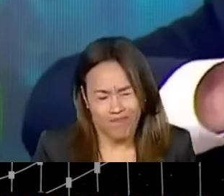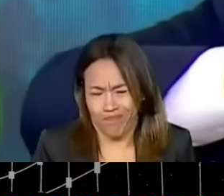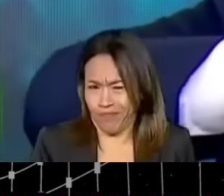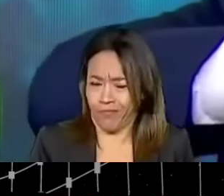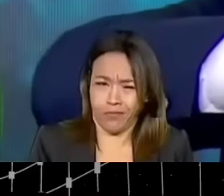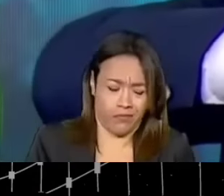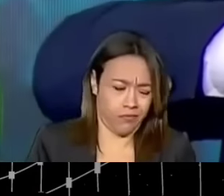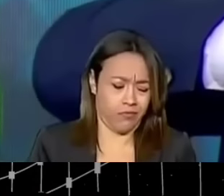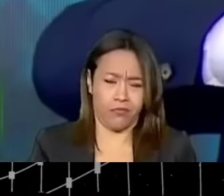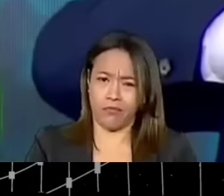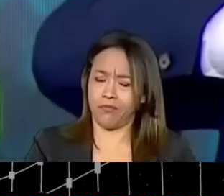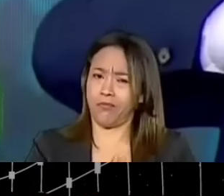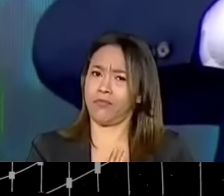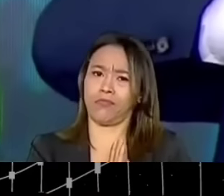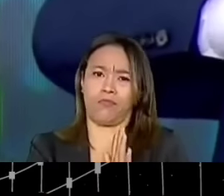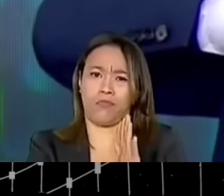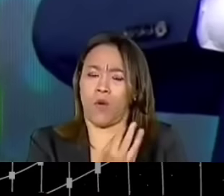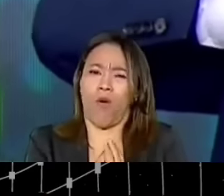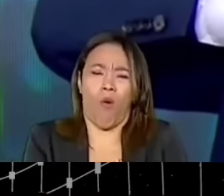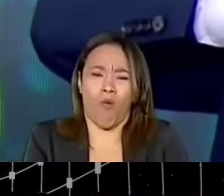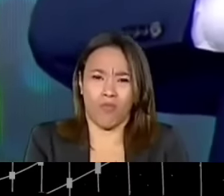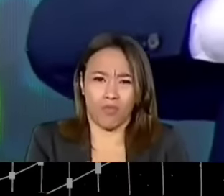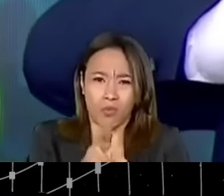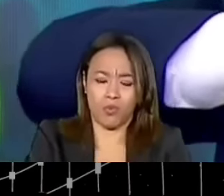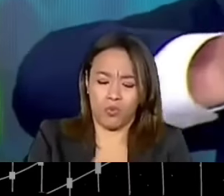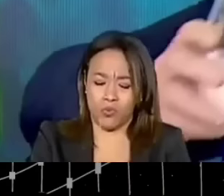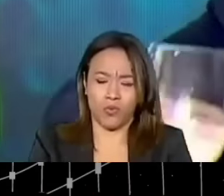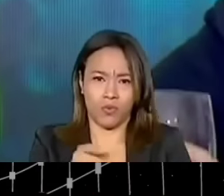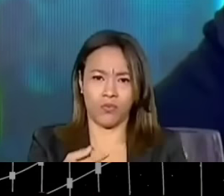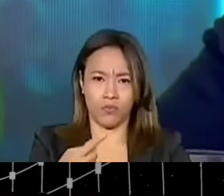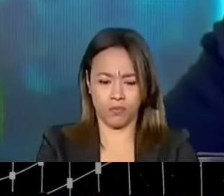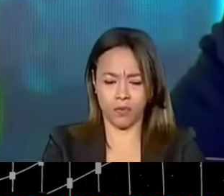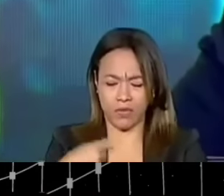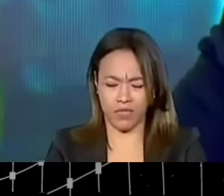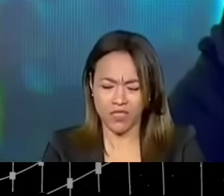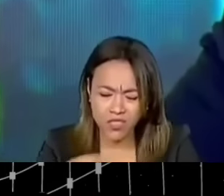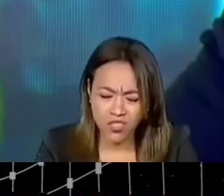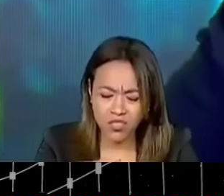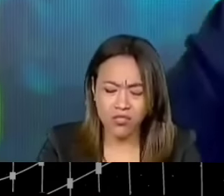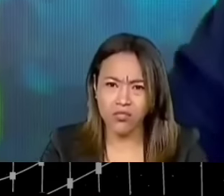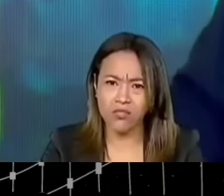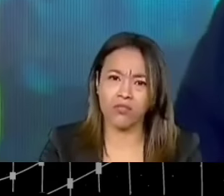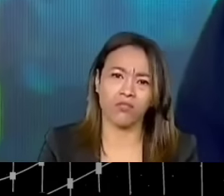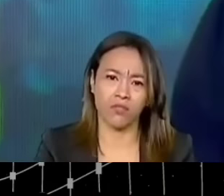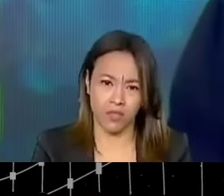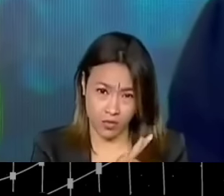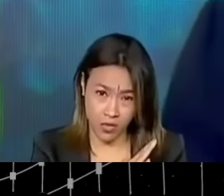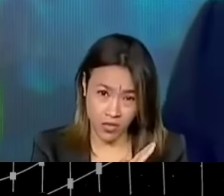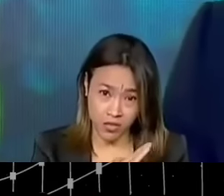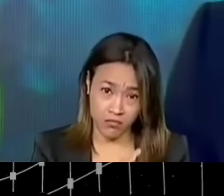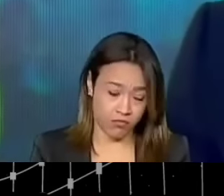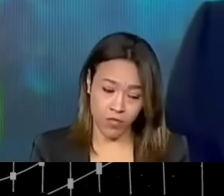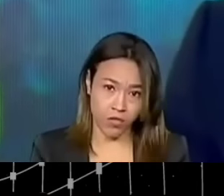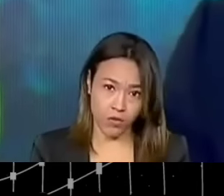repulsa a essa ideia de uso político das polícias. E isso não aconteceu. Agora